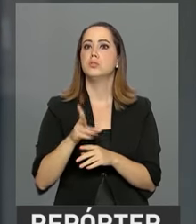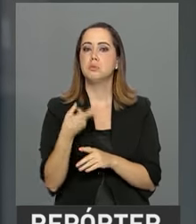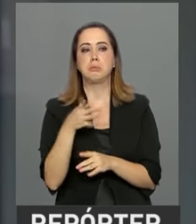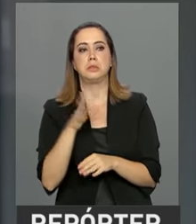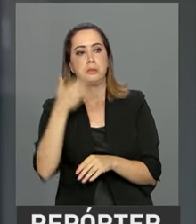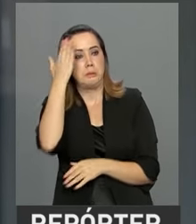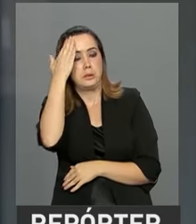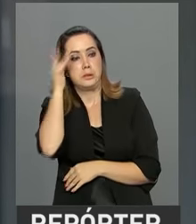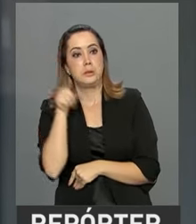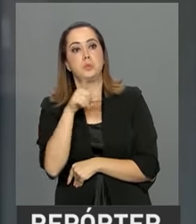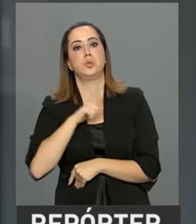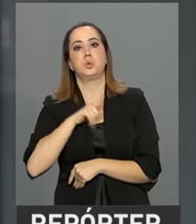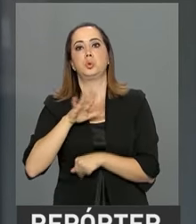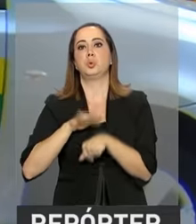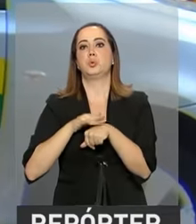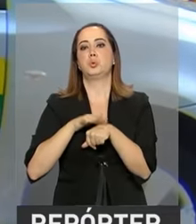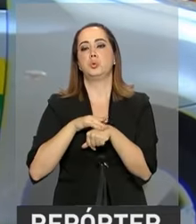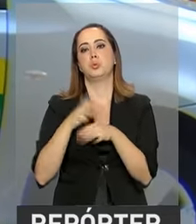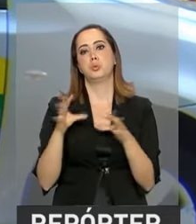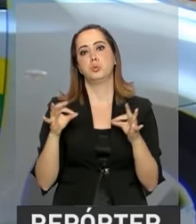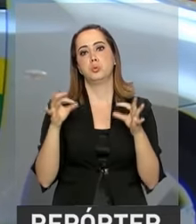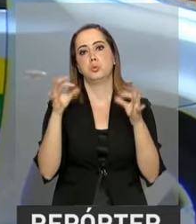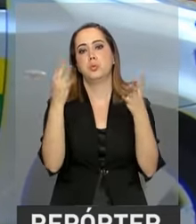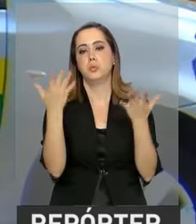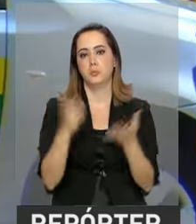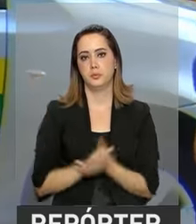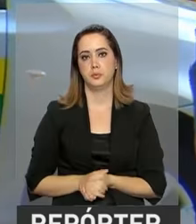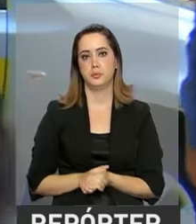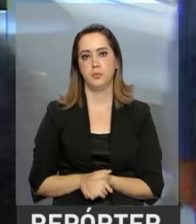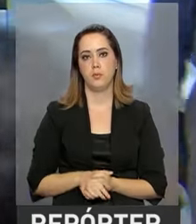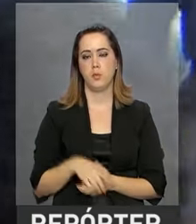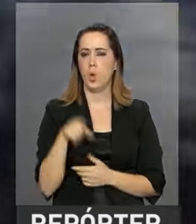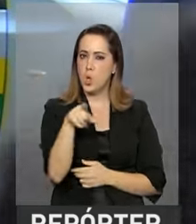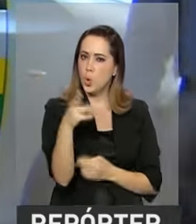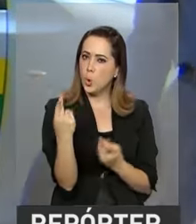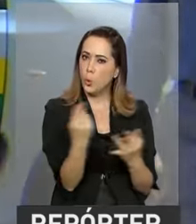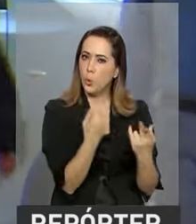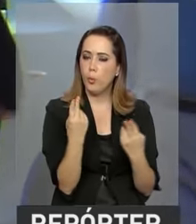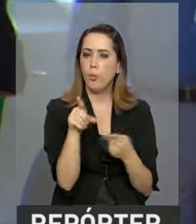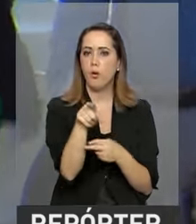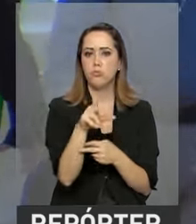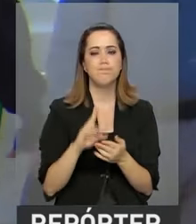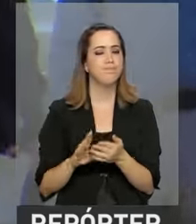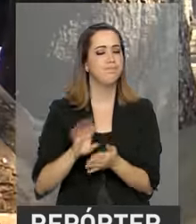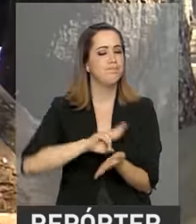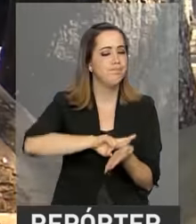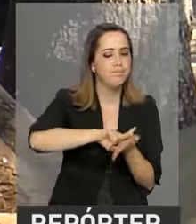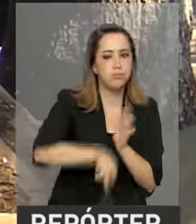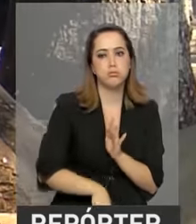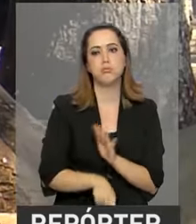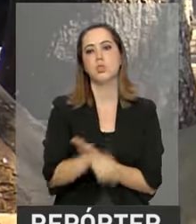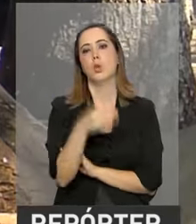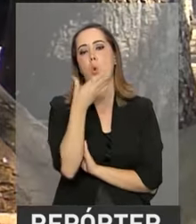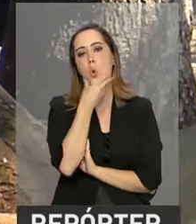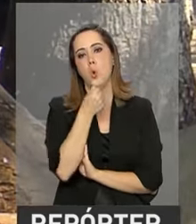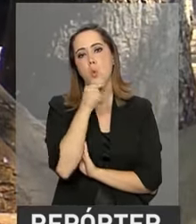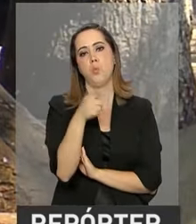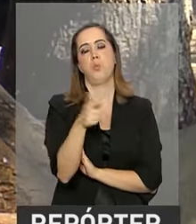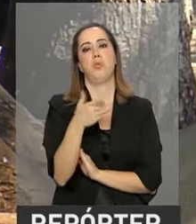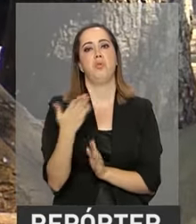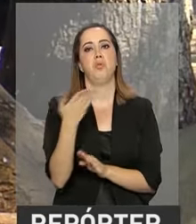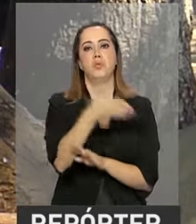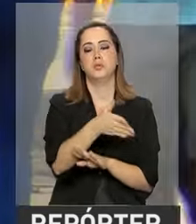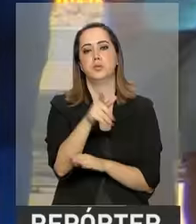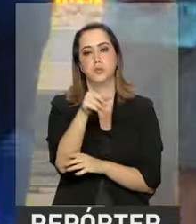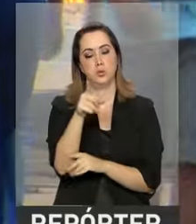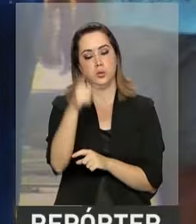até final de carreira aí, né? Assim como Gilberto, quase um terço dos homens não tem o costume de ir aos hospitais para acompanhar